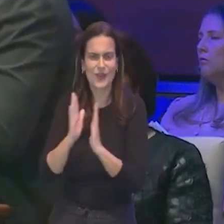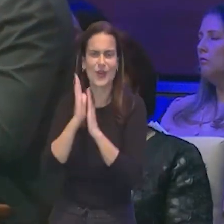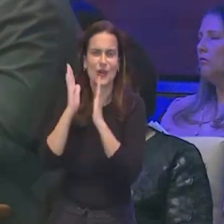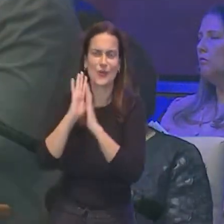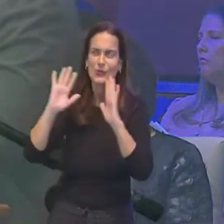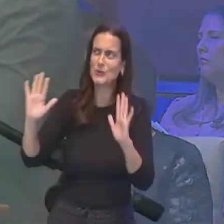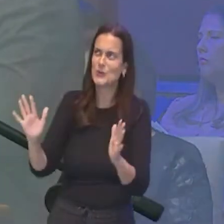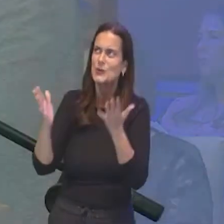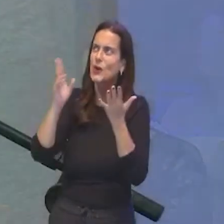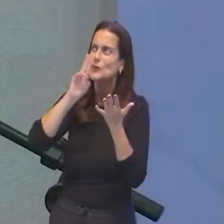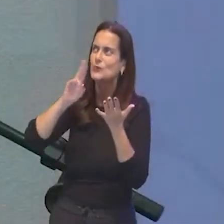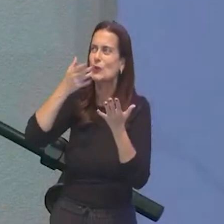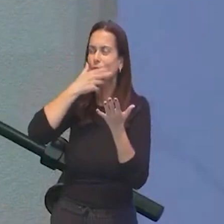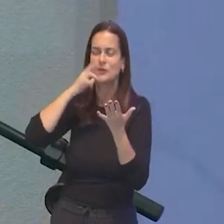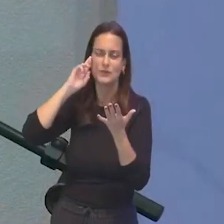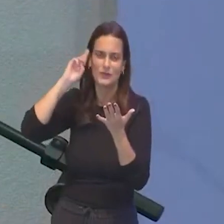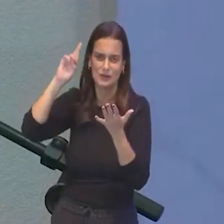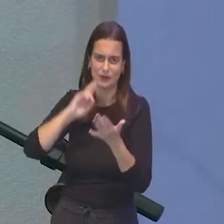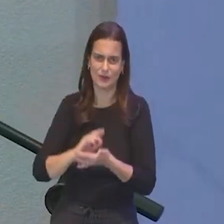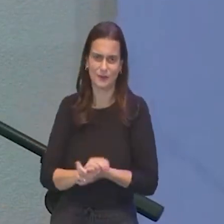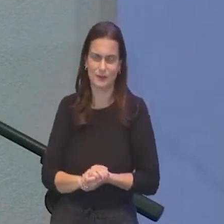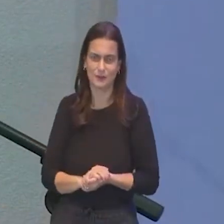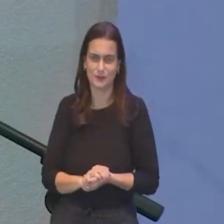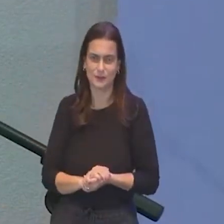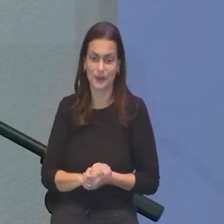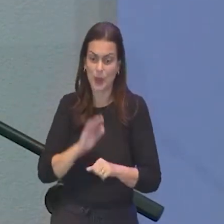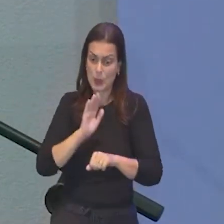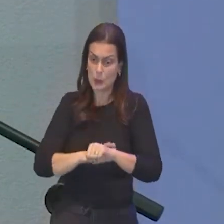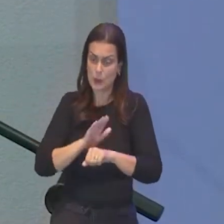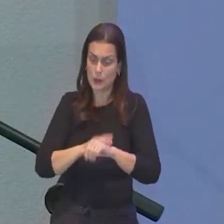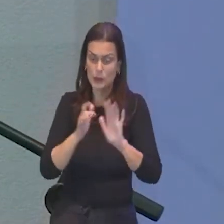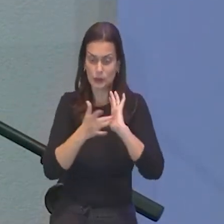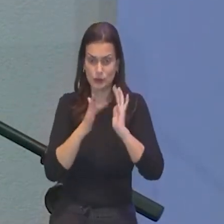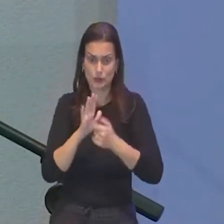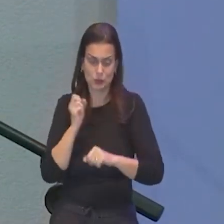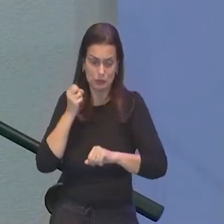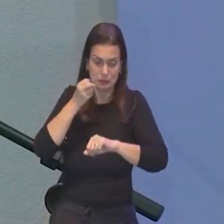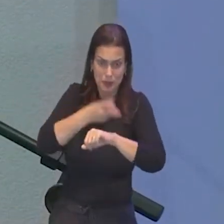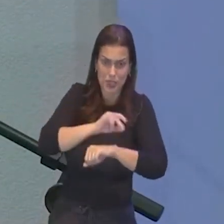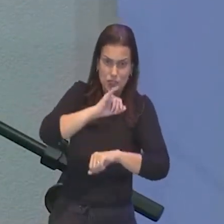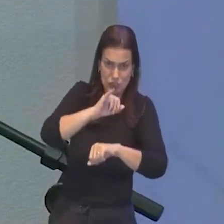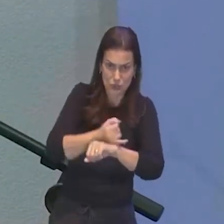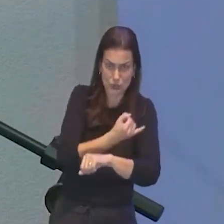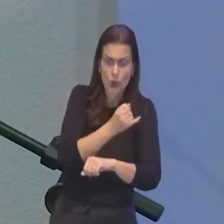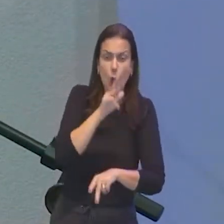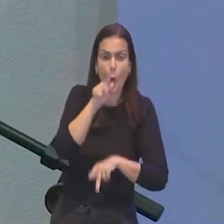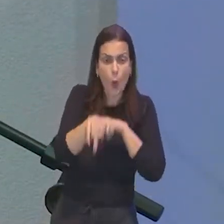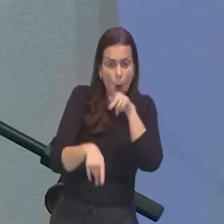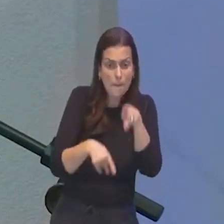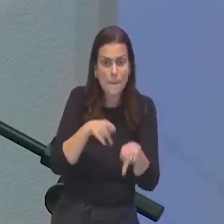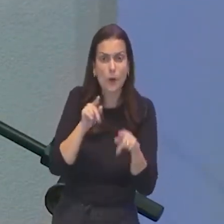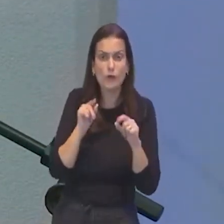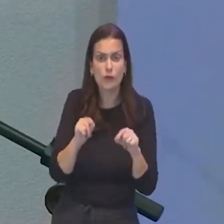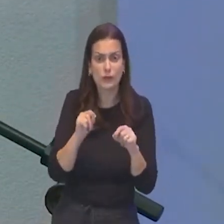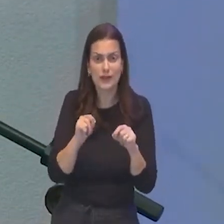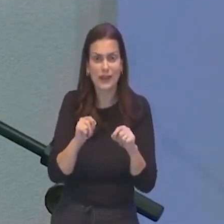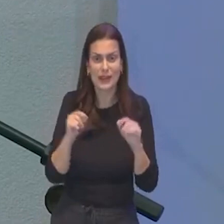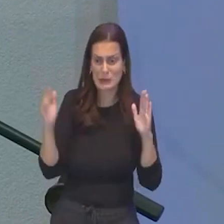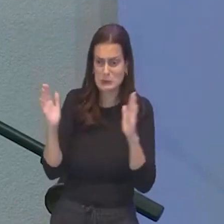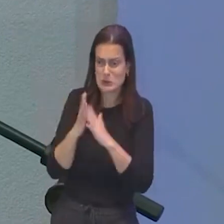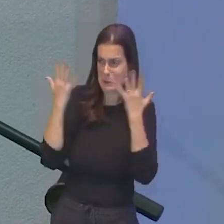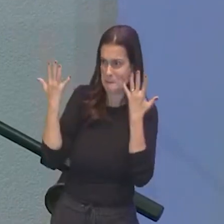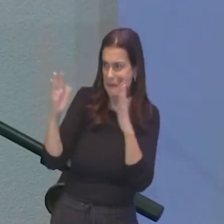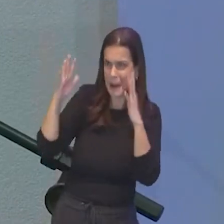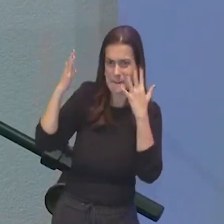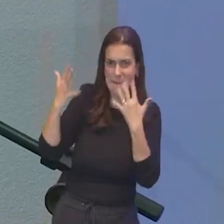ao nome do Senhor. E quando Jesus entra então em Jerusalém, o povo com as suas palmas,